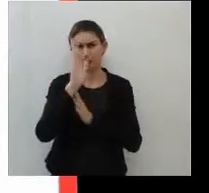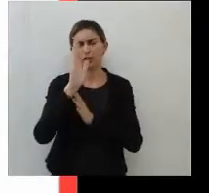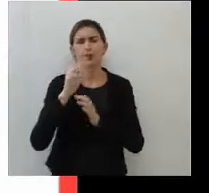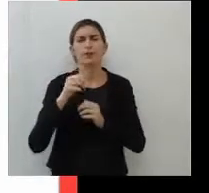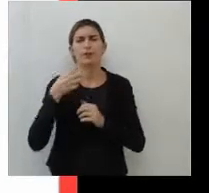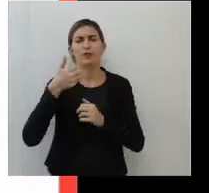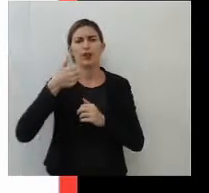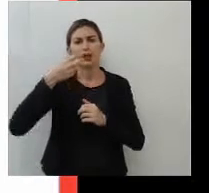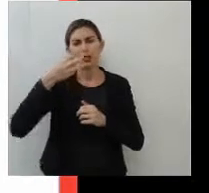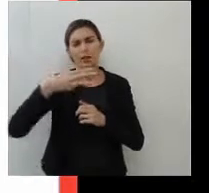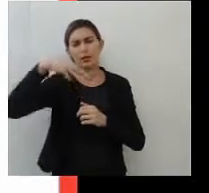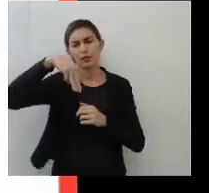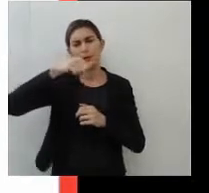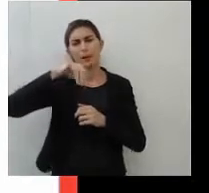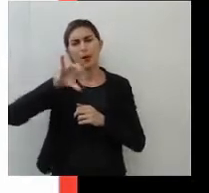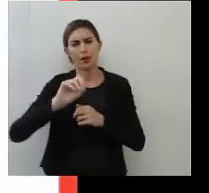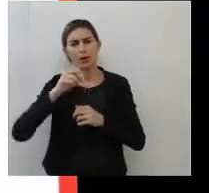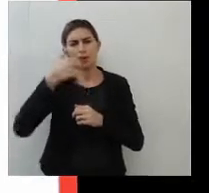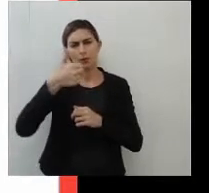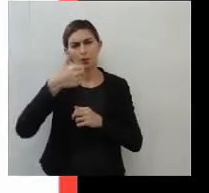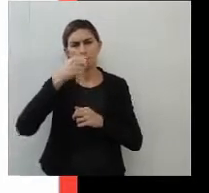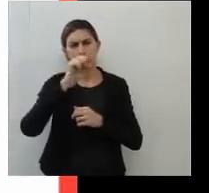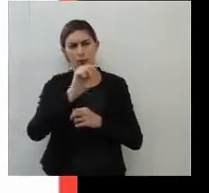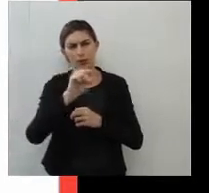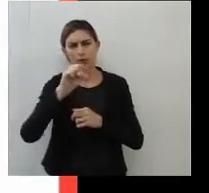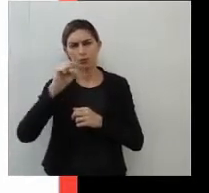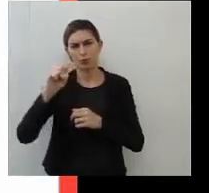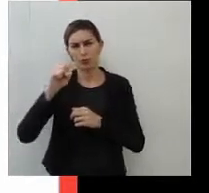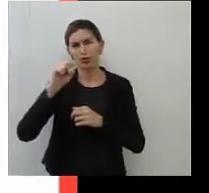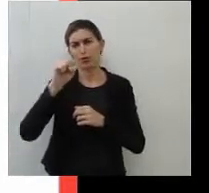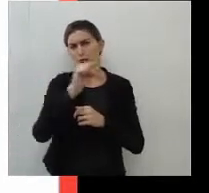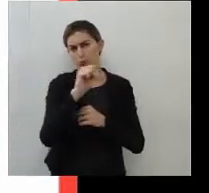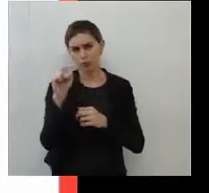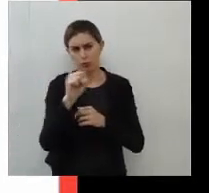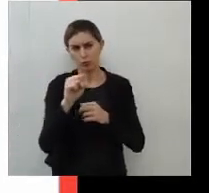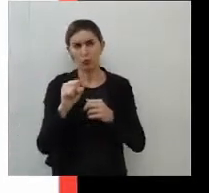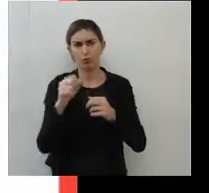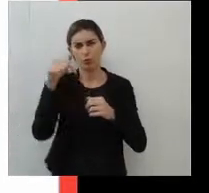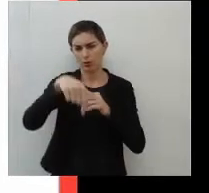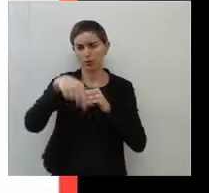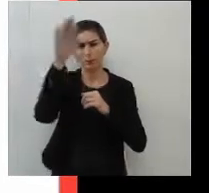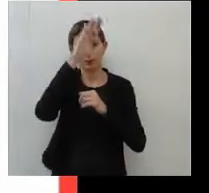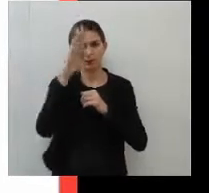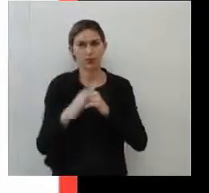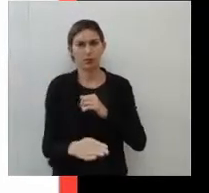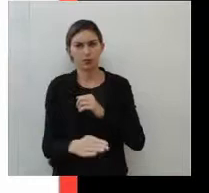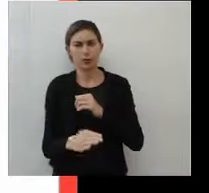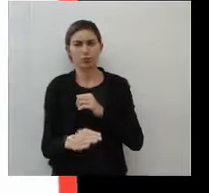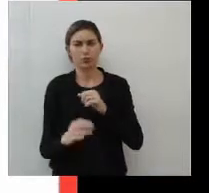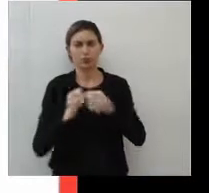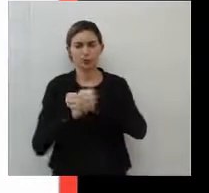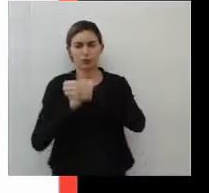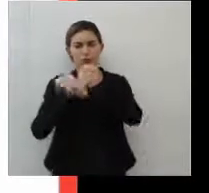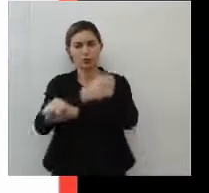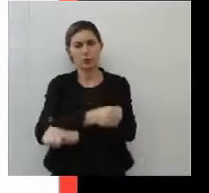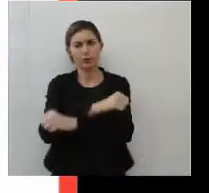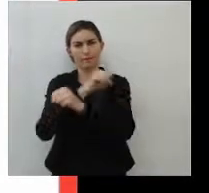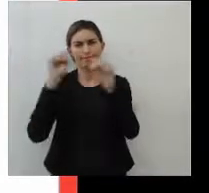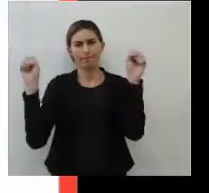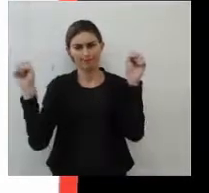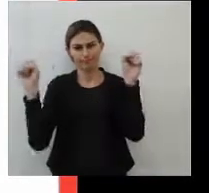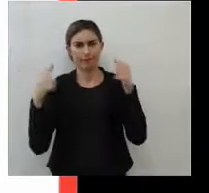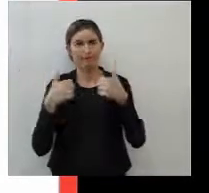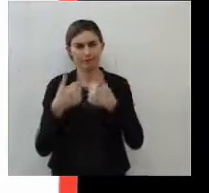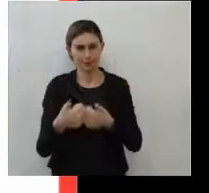dia 13 de maio de 1888, abolindo em território brasileiro a escravidão. Tá